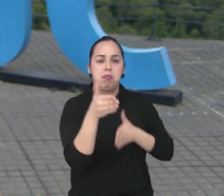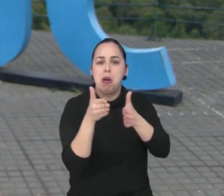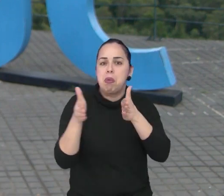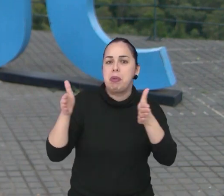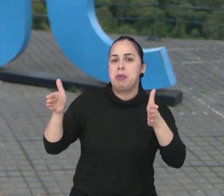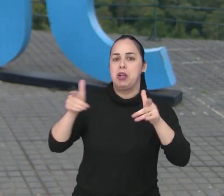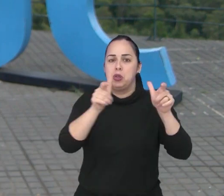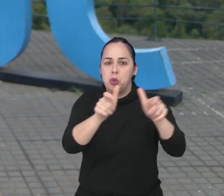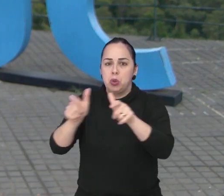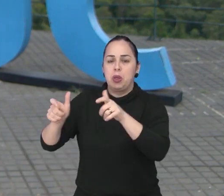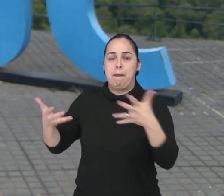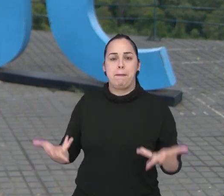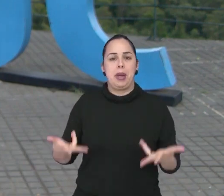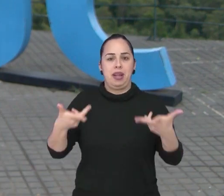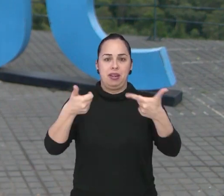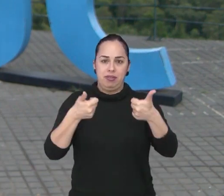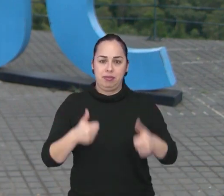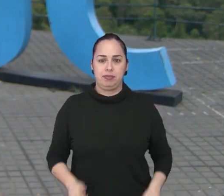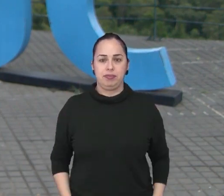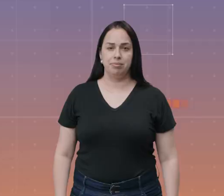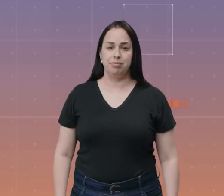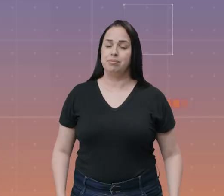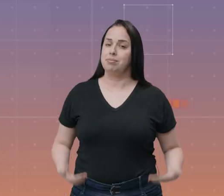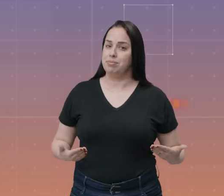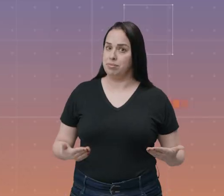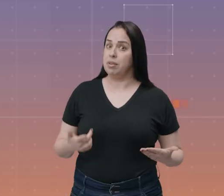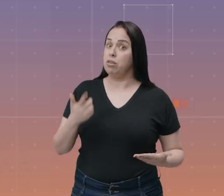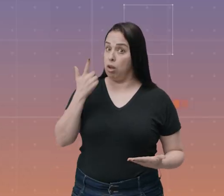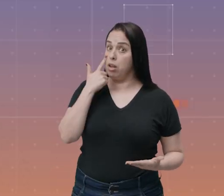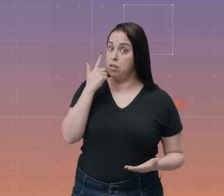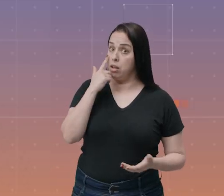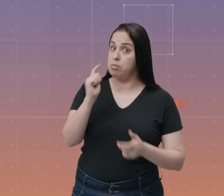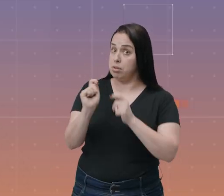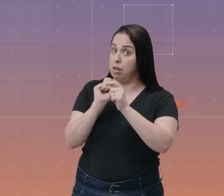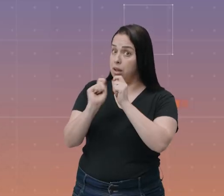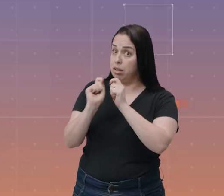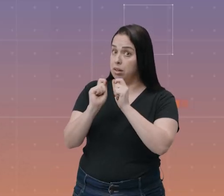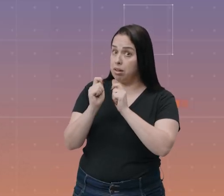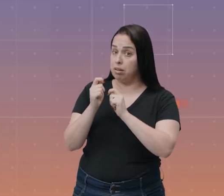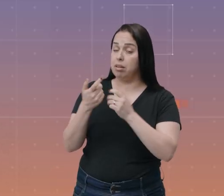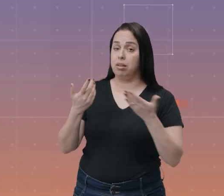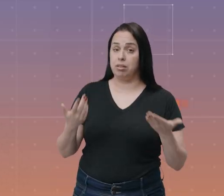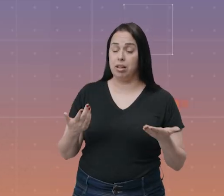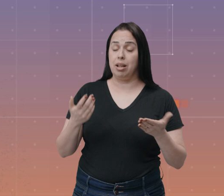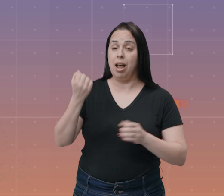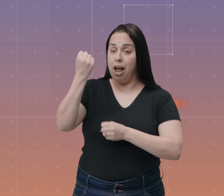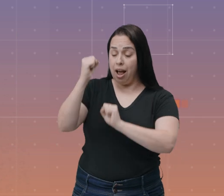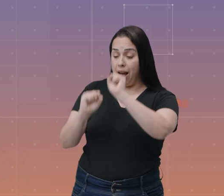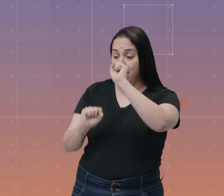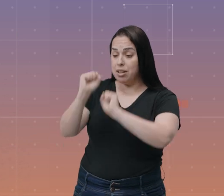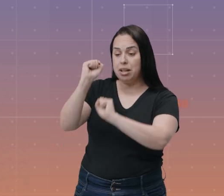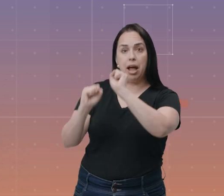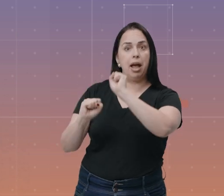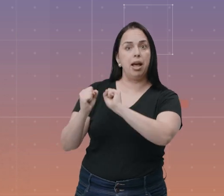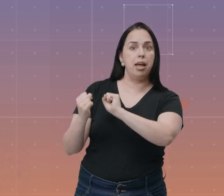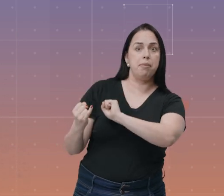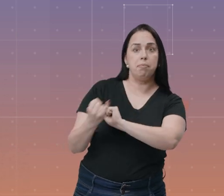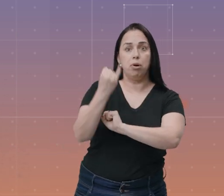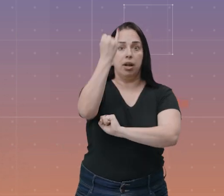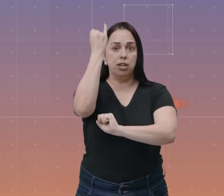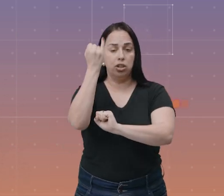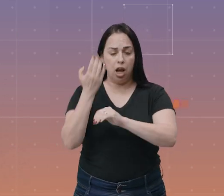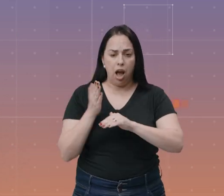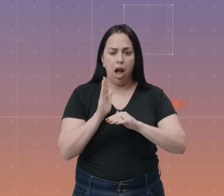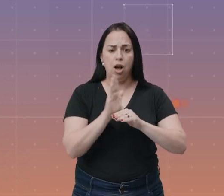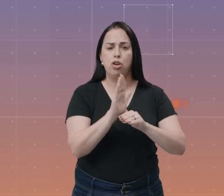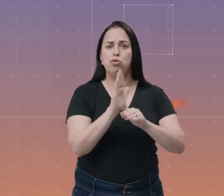da cidade e os lugares encantadores que a gente tem por aqui. Como nós vimos na matéria anterior, a indústria é um dos fatores que ajudam